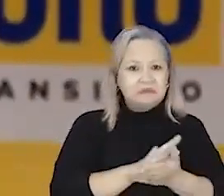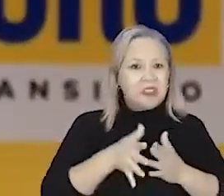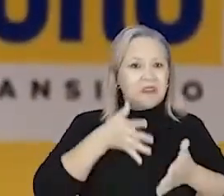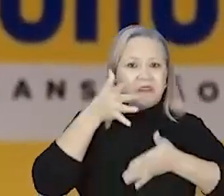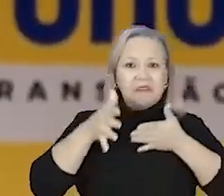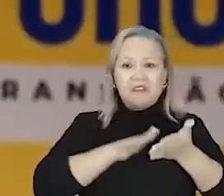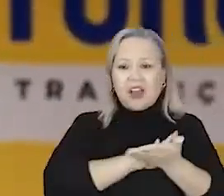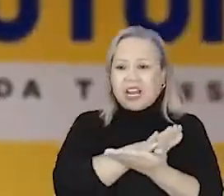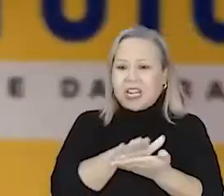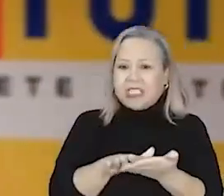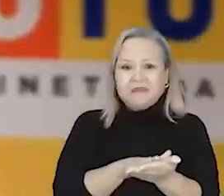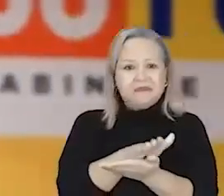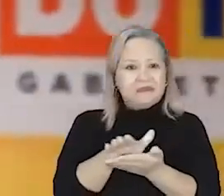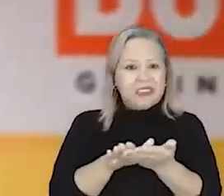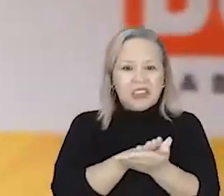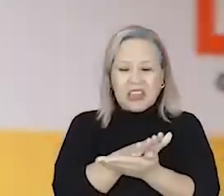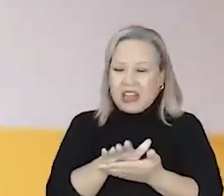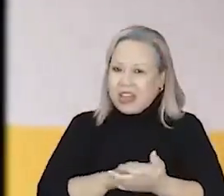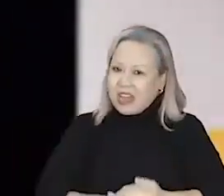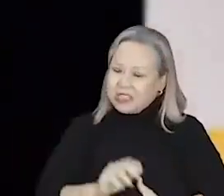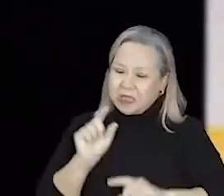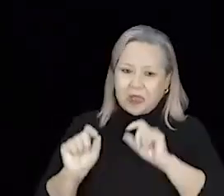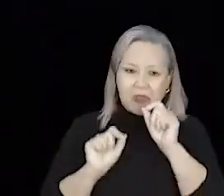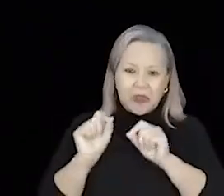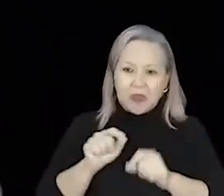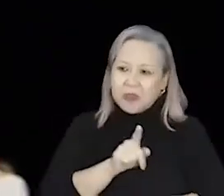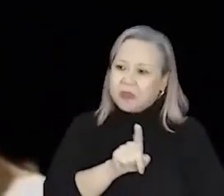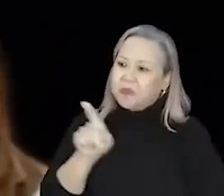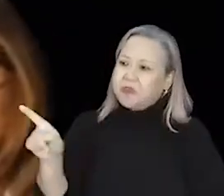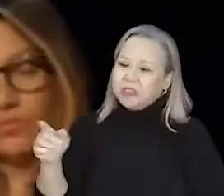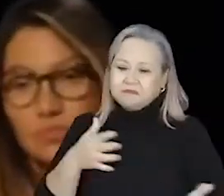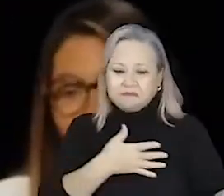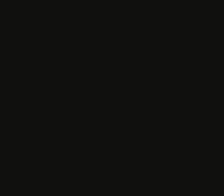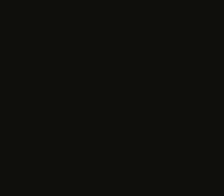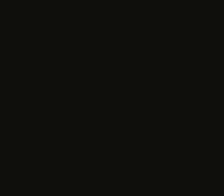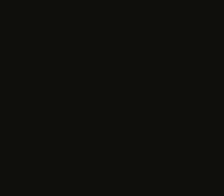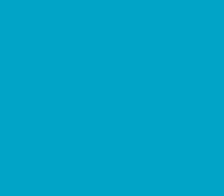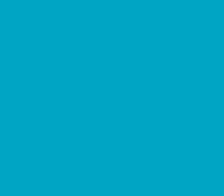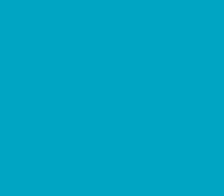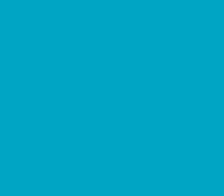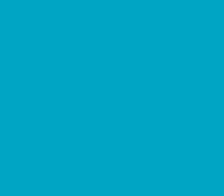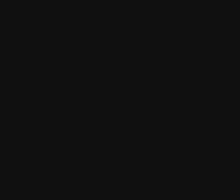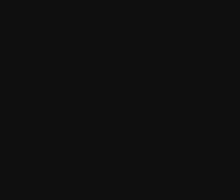absolutamente nada daquilo que ele durante tanto tempo acusou.